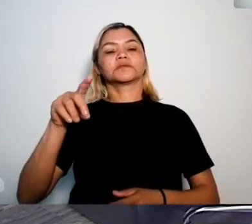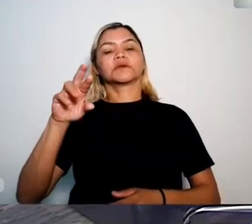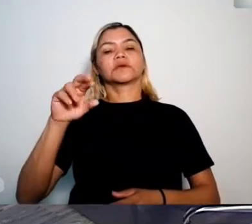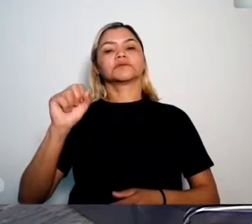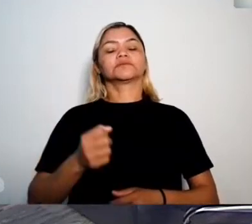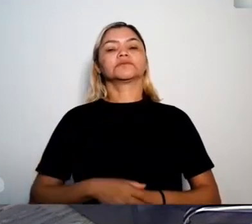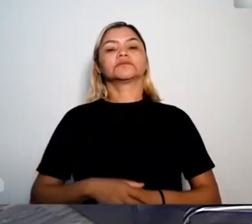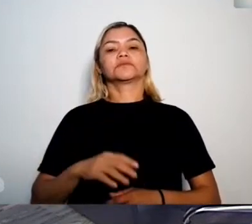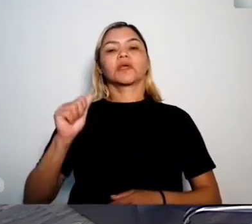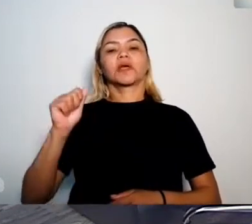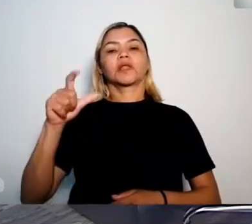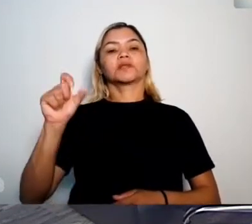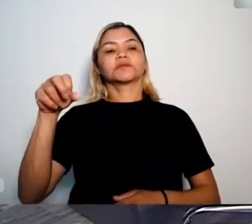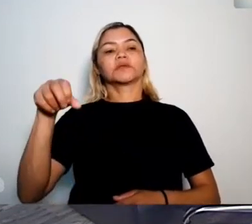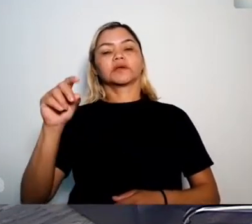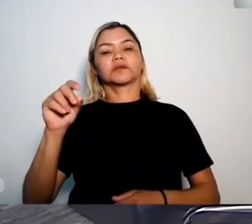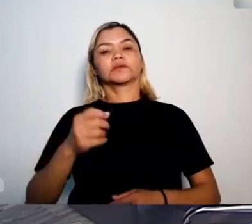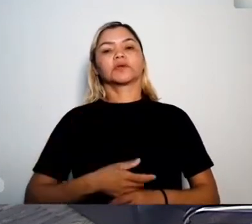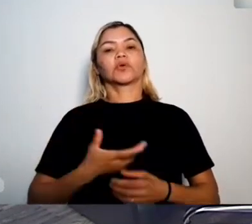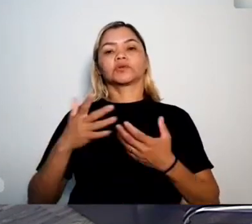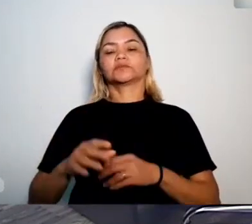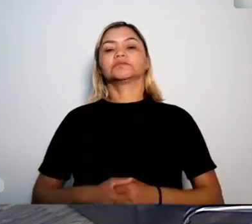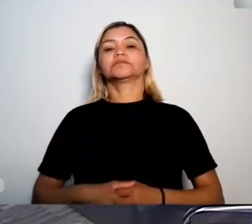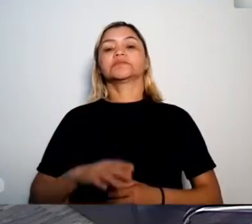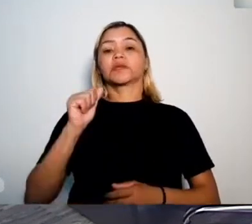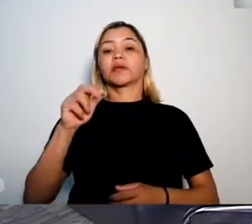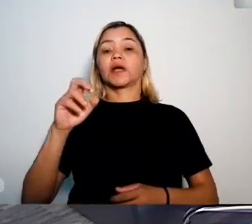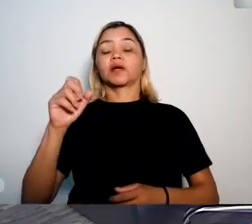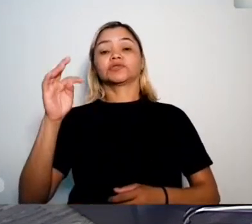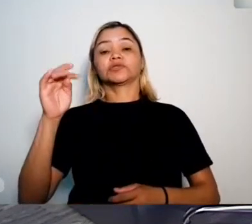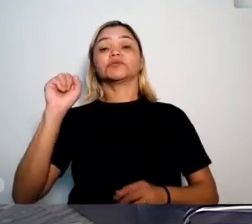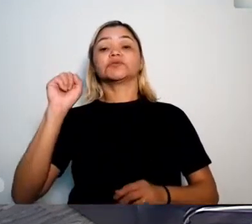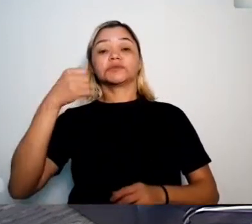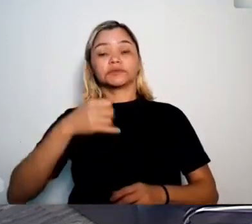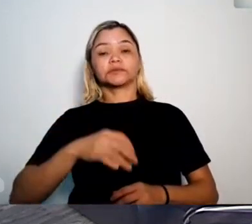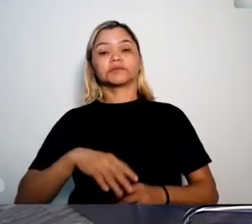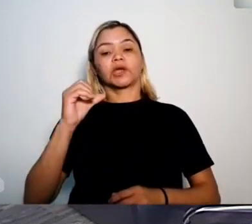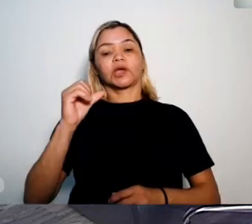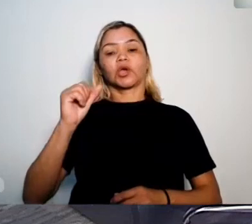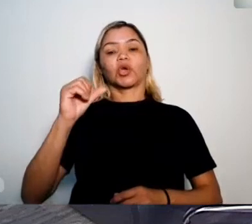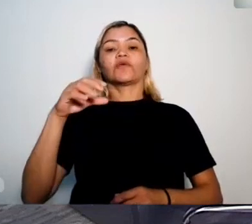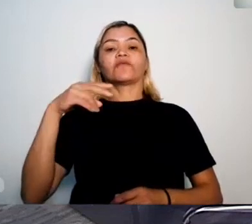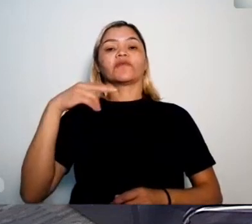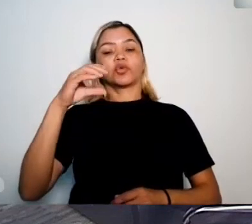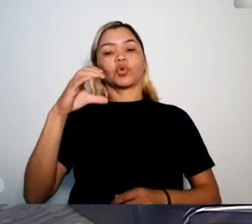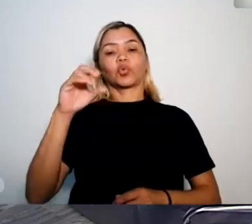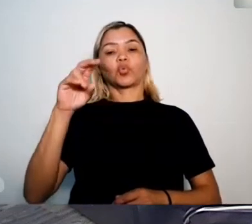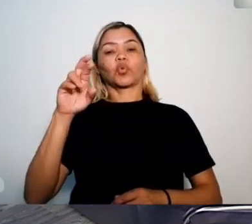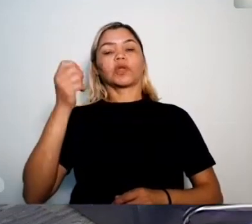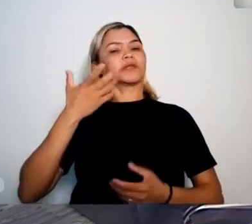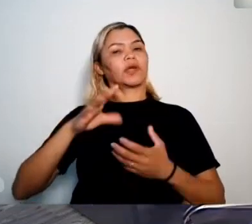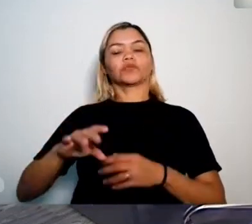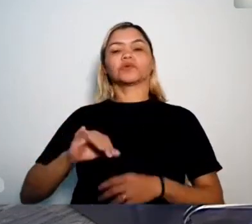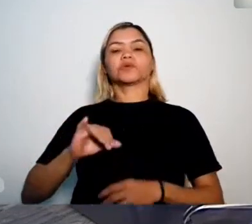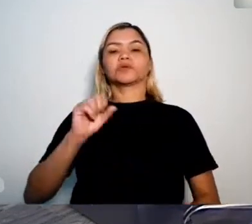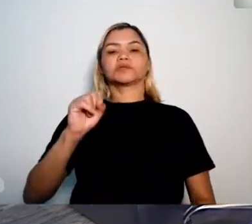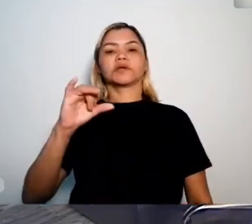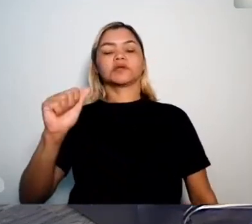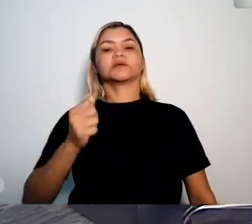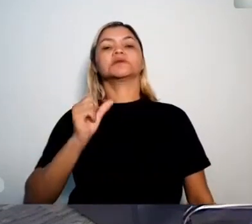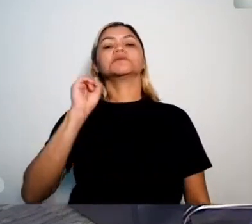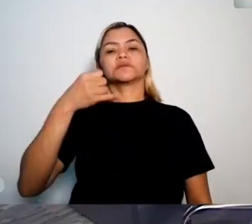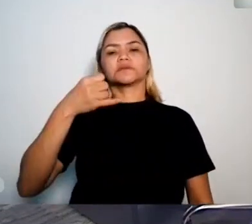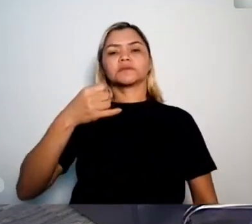Vereador Carlos Trigo. Sim. Vereador Kula. Não. Vereador Isaías. Sim.